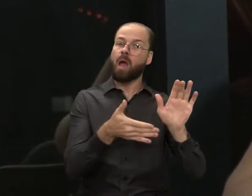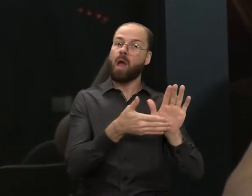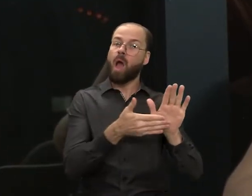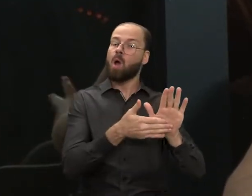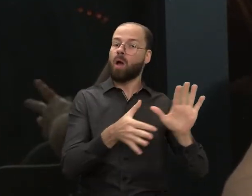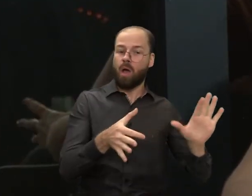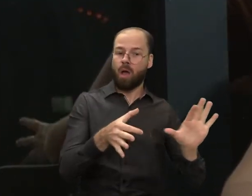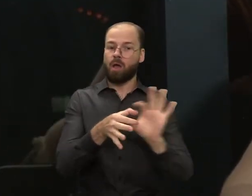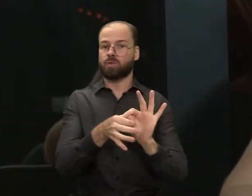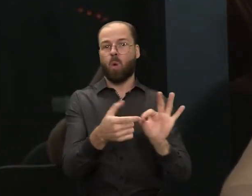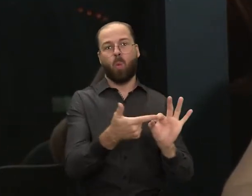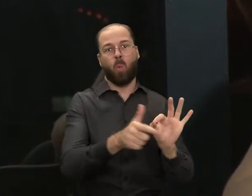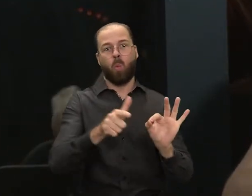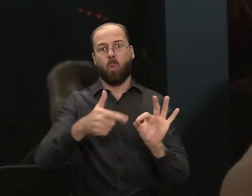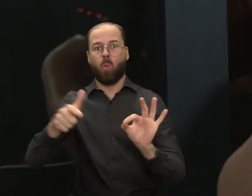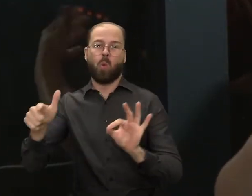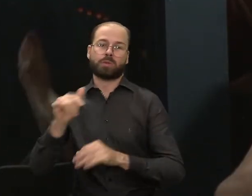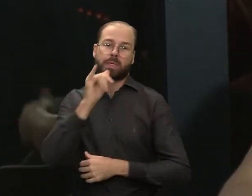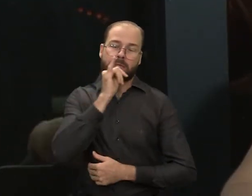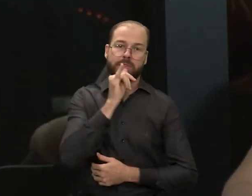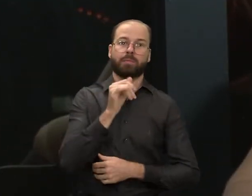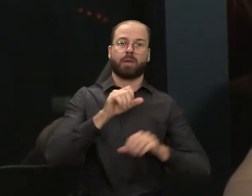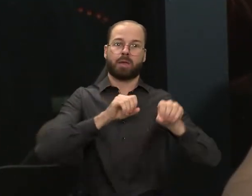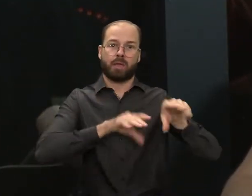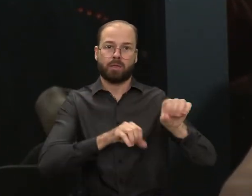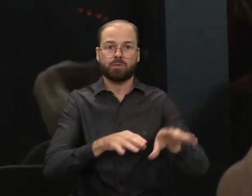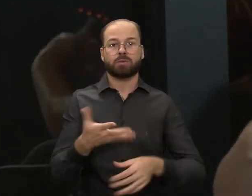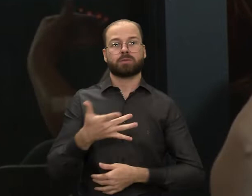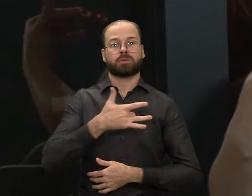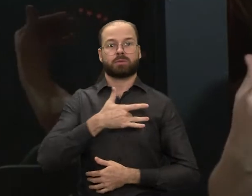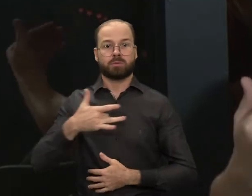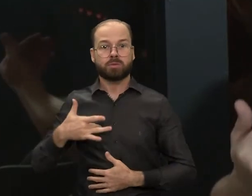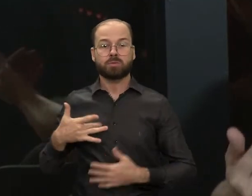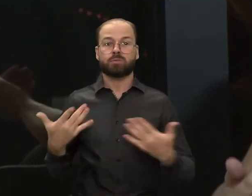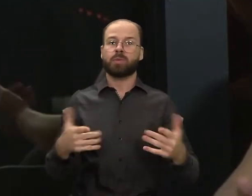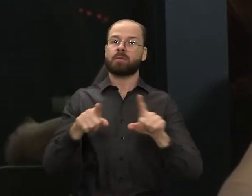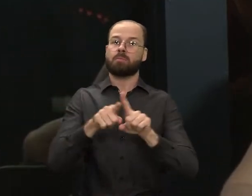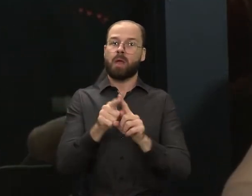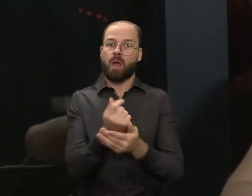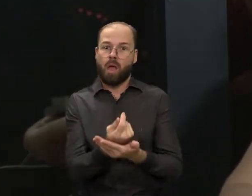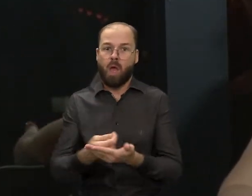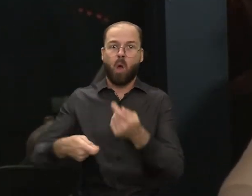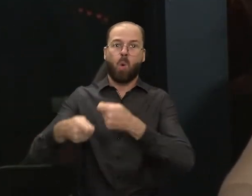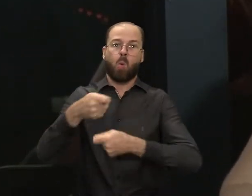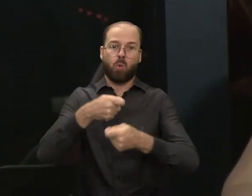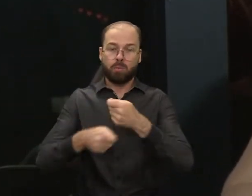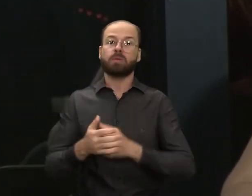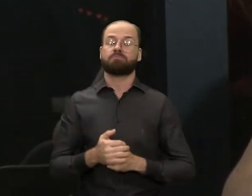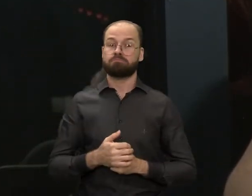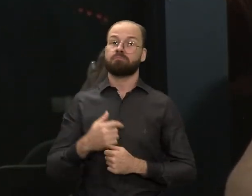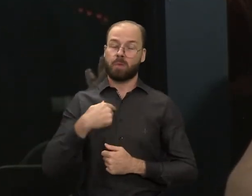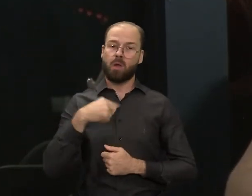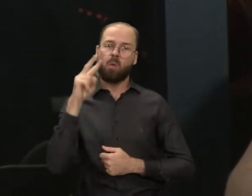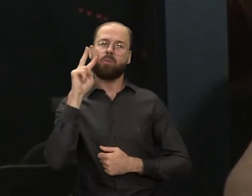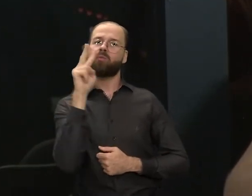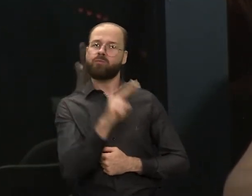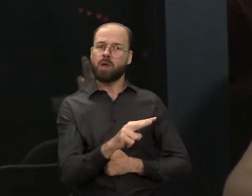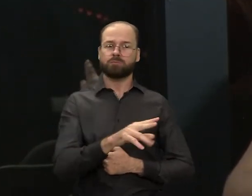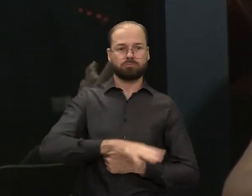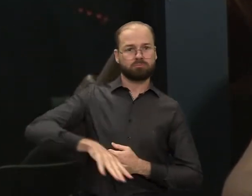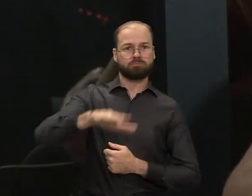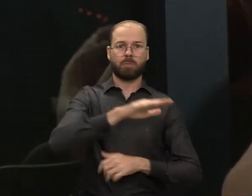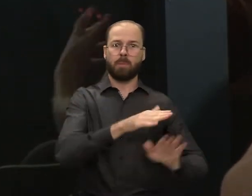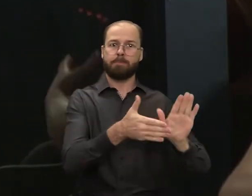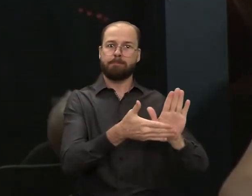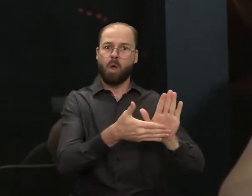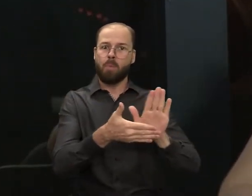pegue todas as outras pautas, a educação, a saúde, a economia, né? E eu vejo que os